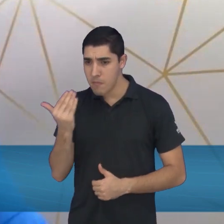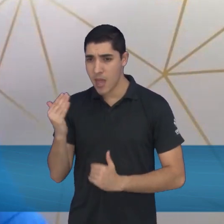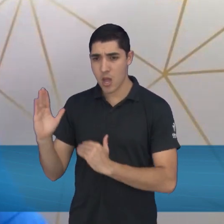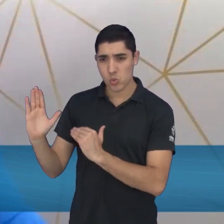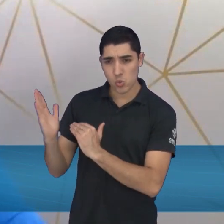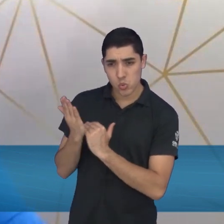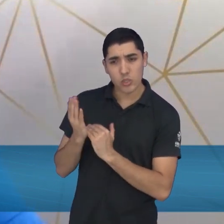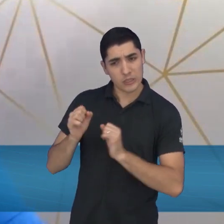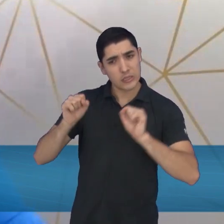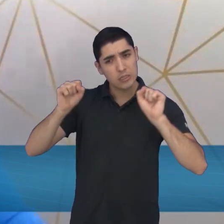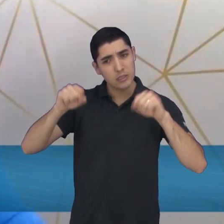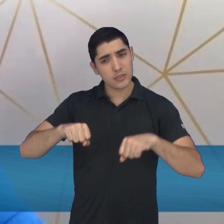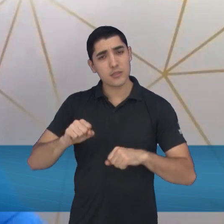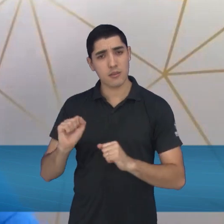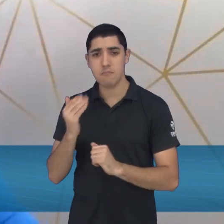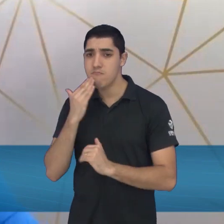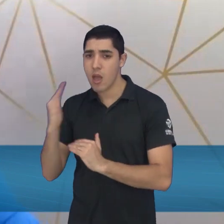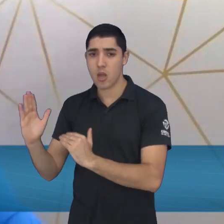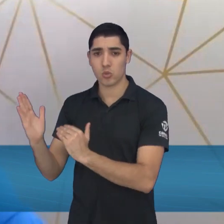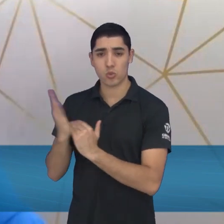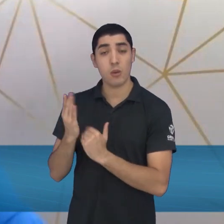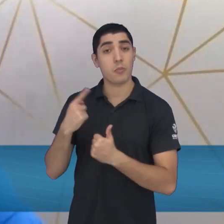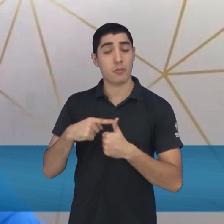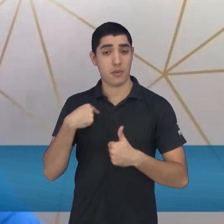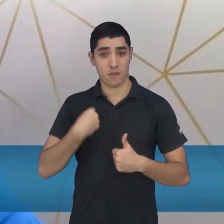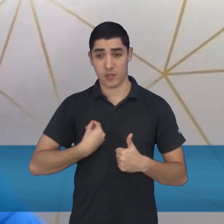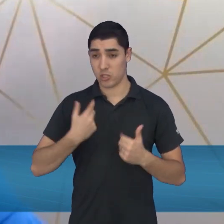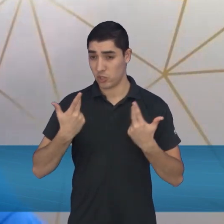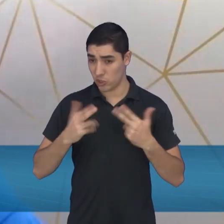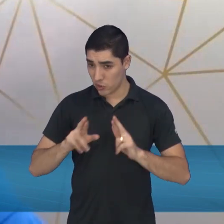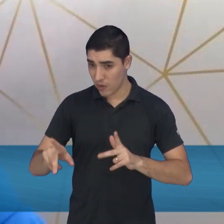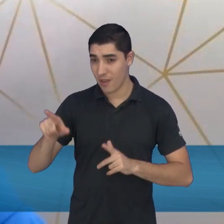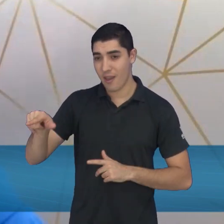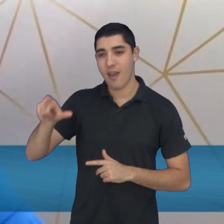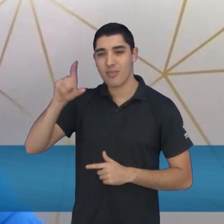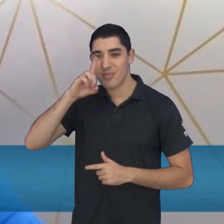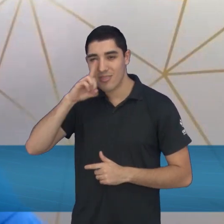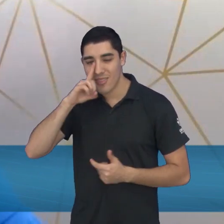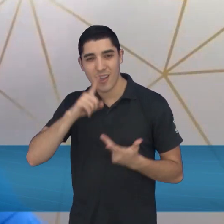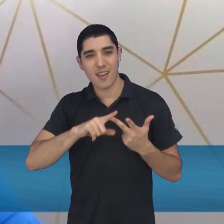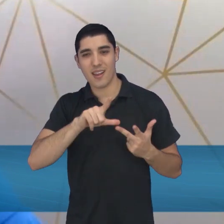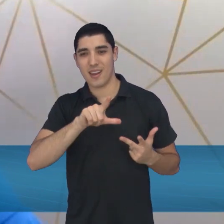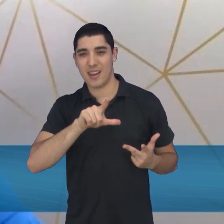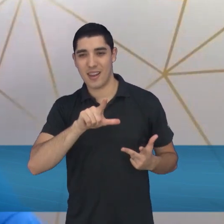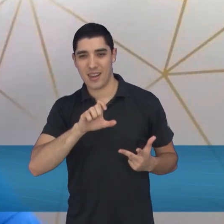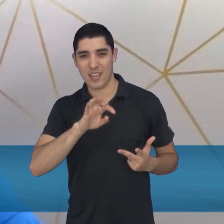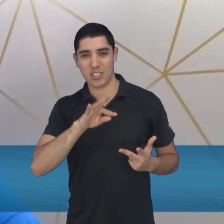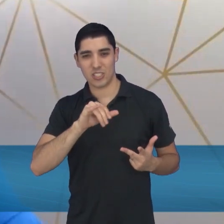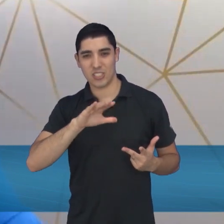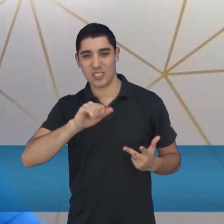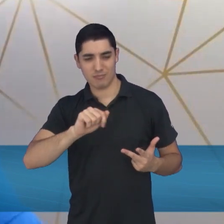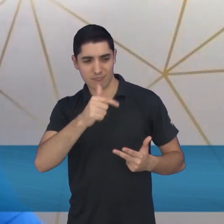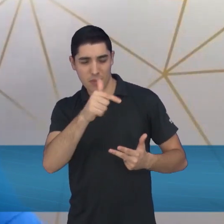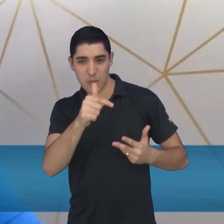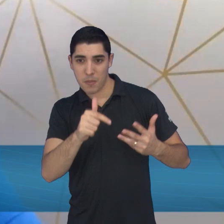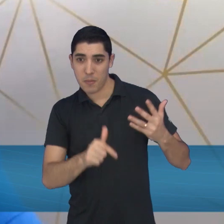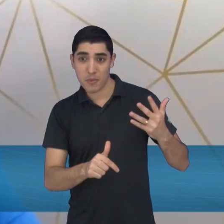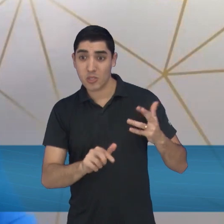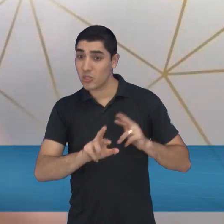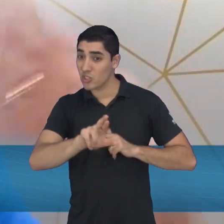peça ajuda, porque o meu limite é diferente do da Dani, do da Alice, da Letícia, e as pessoas não